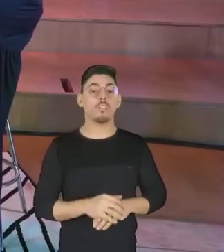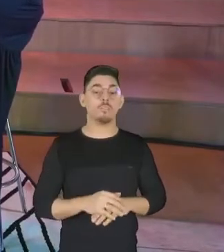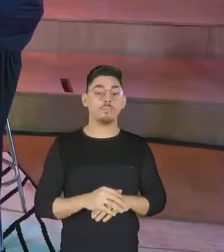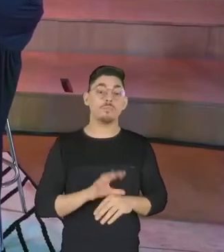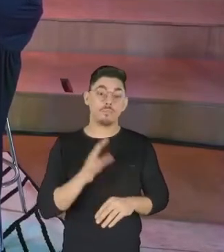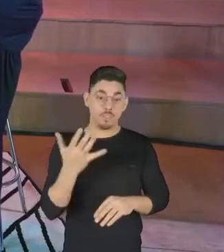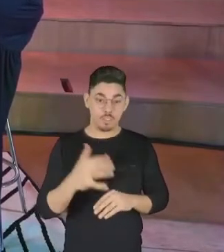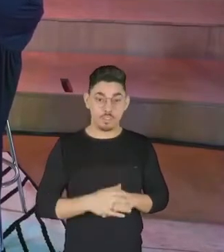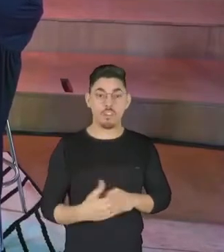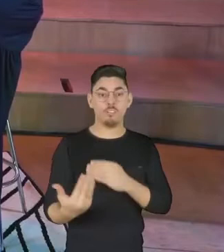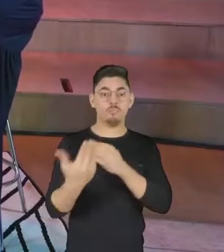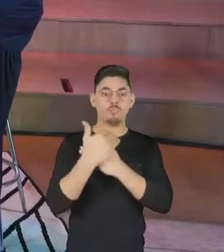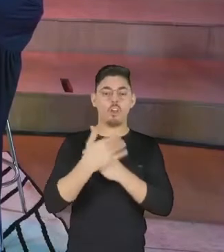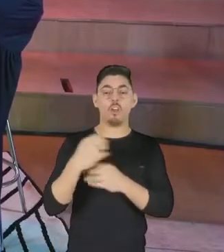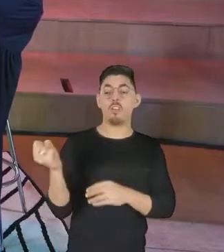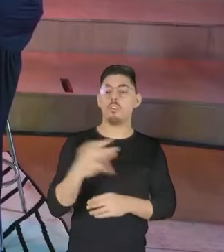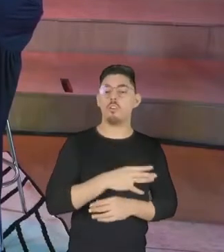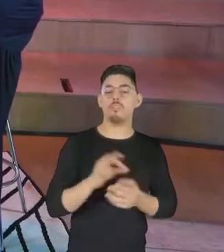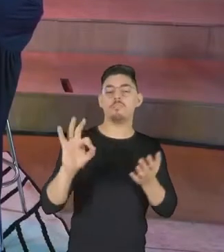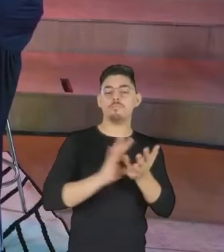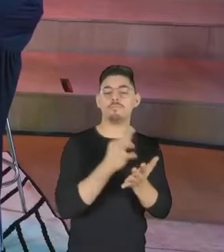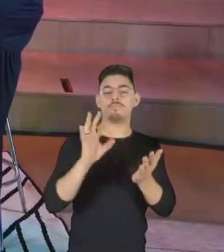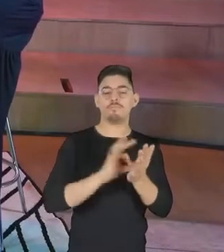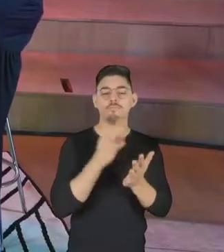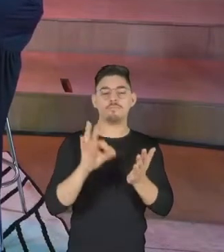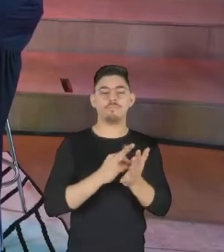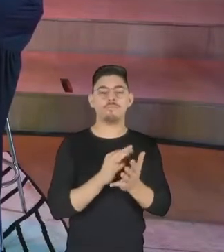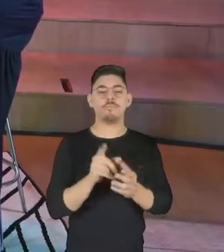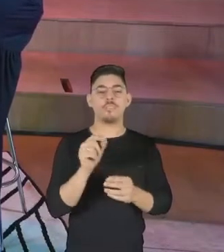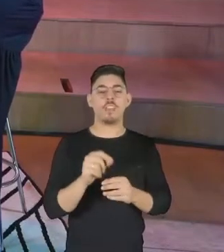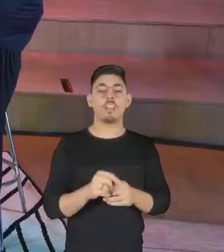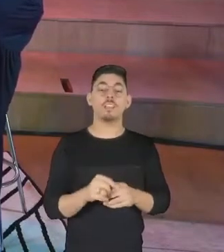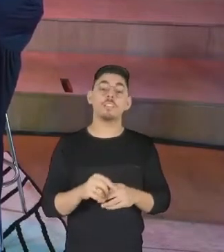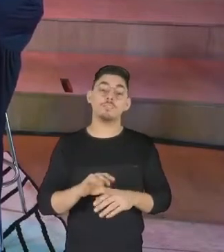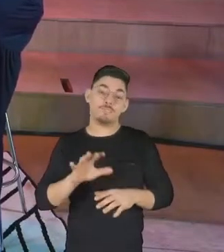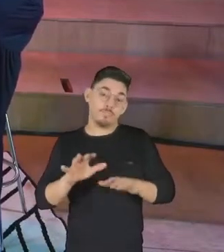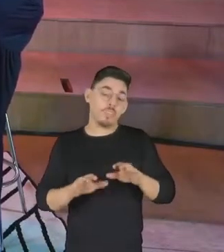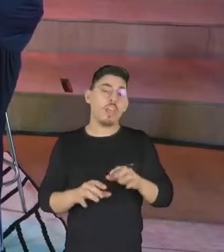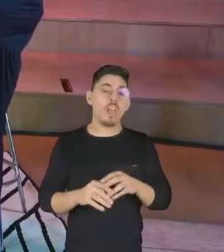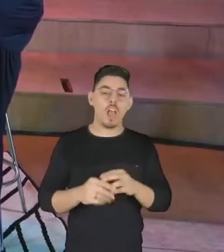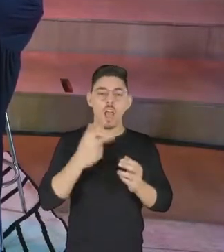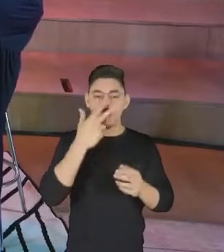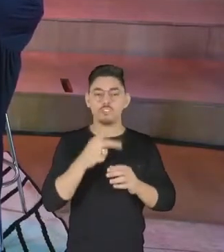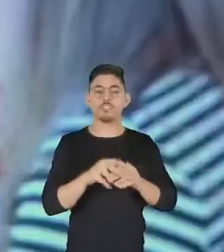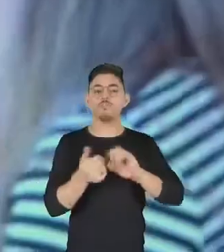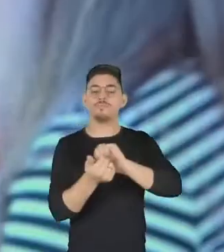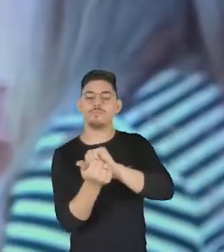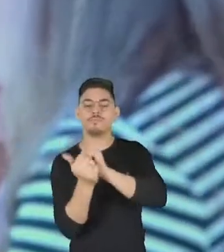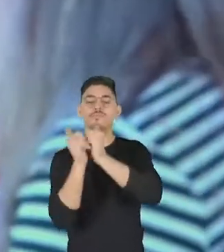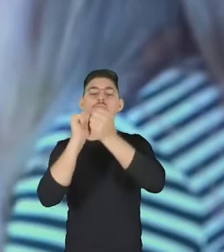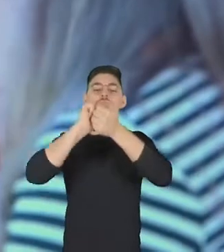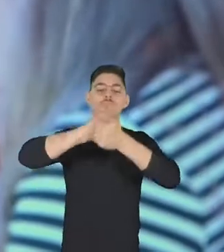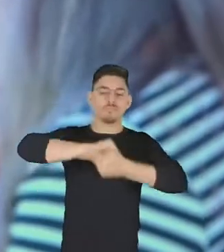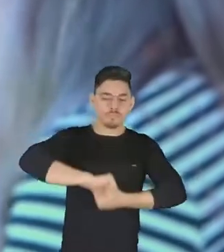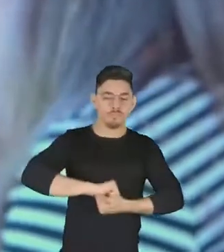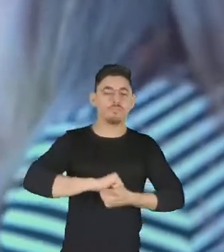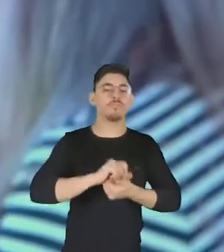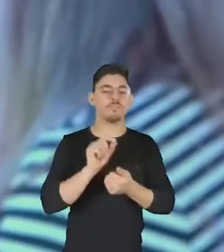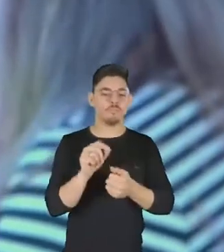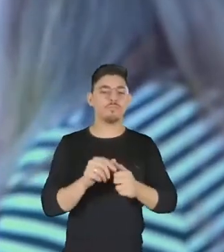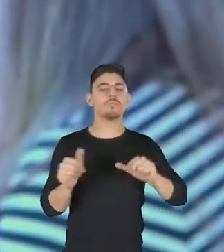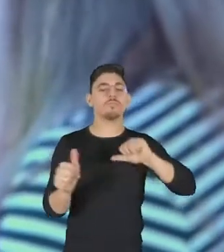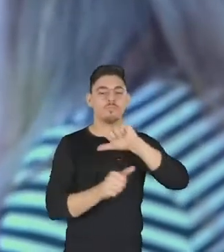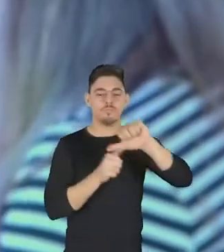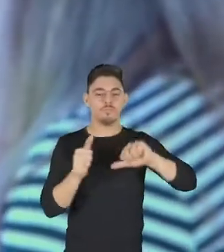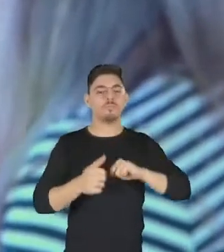muitas matrículas novas. Então, na verdade, houve em algum ponto, uma troca de público. Então, a gente percebeu que